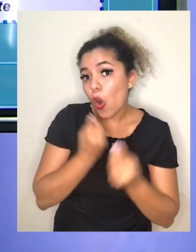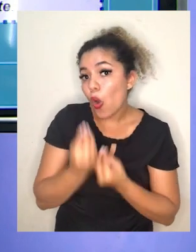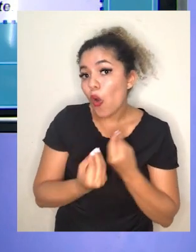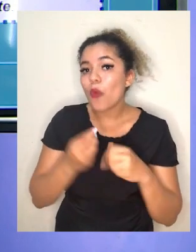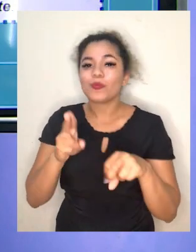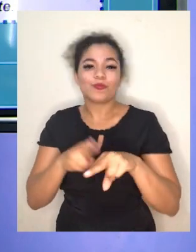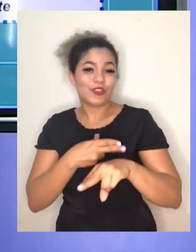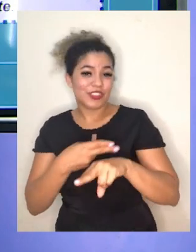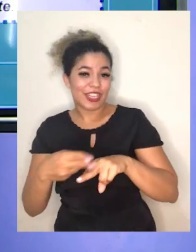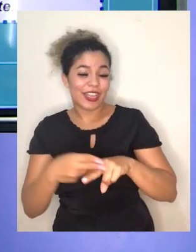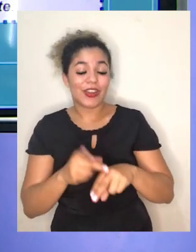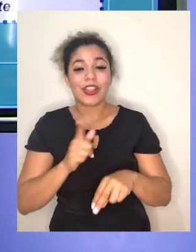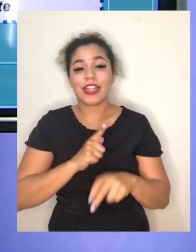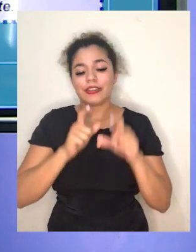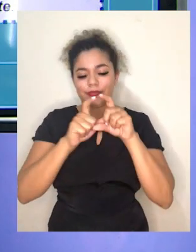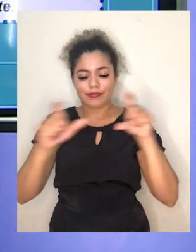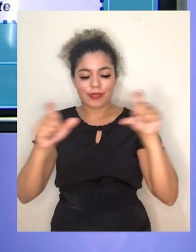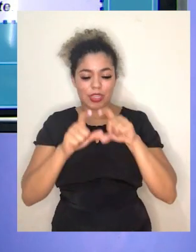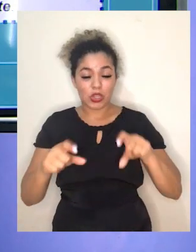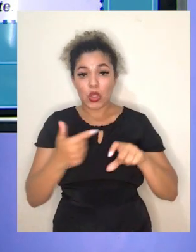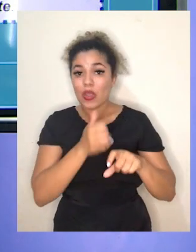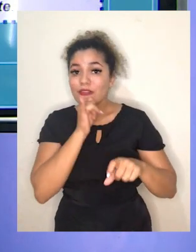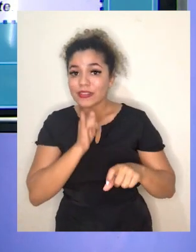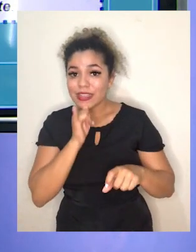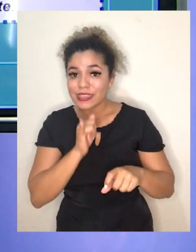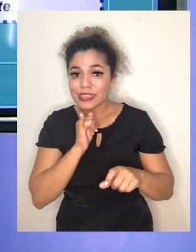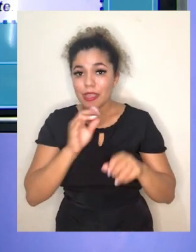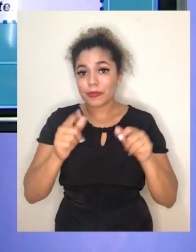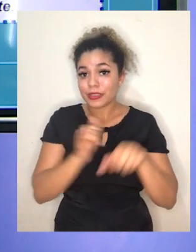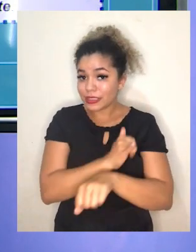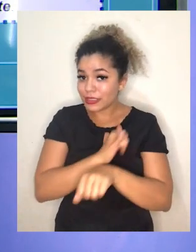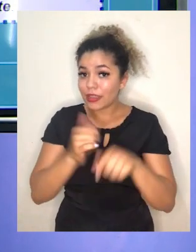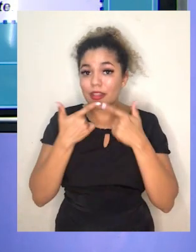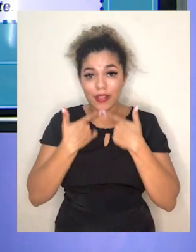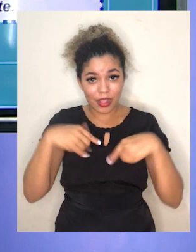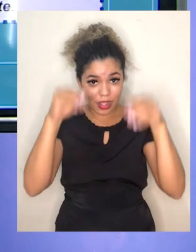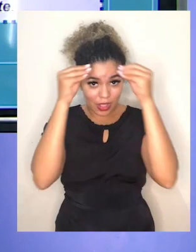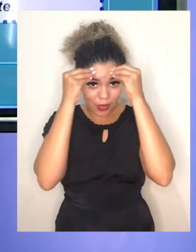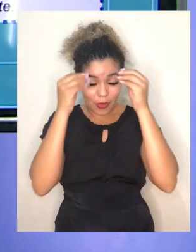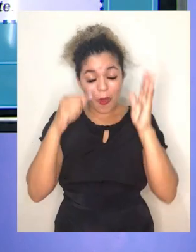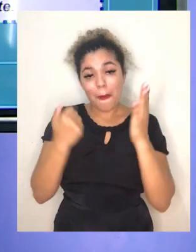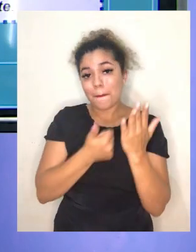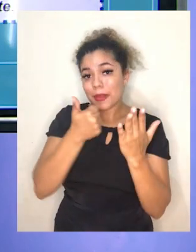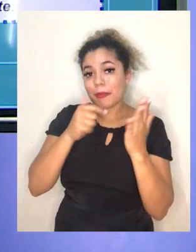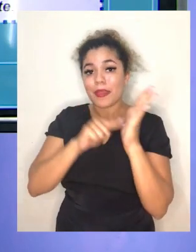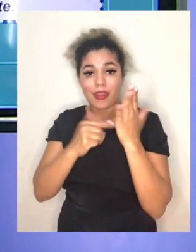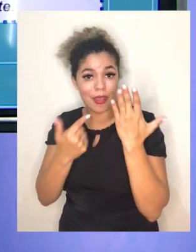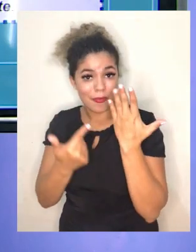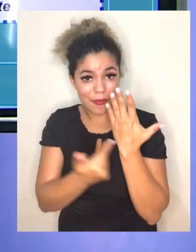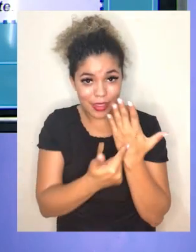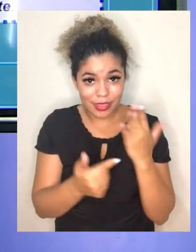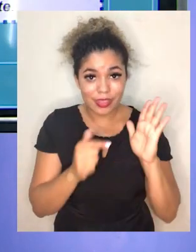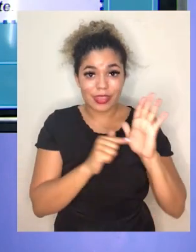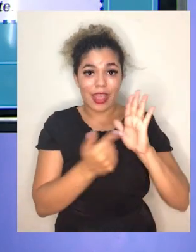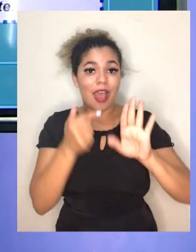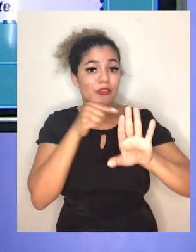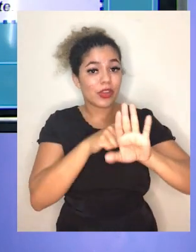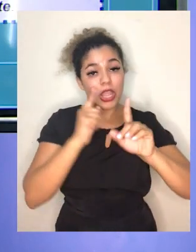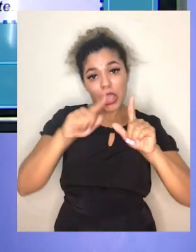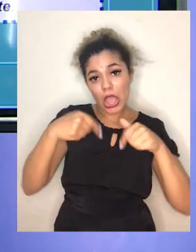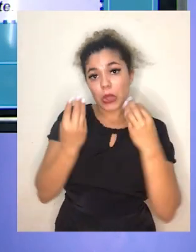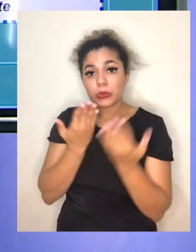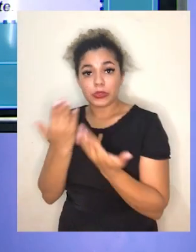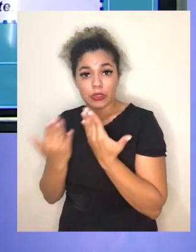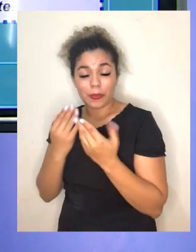um chocolate. Aqui nós temos os dois exemplos de figuras de linguagem, uma metáfora e uma comparação.